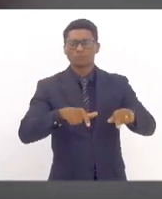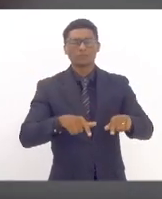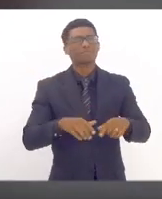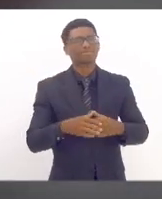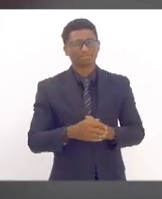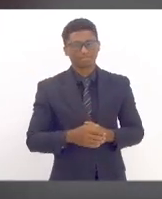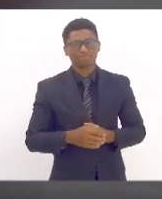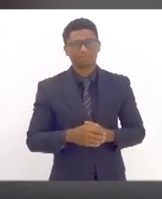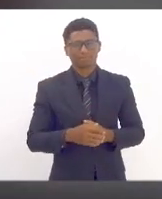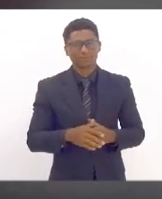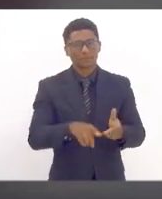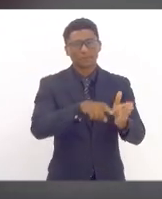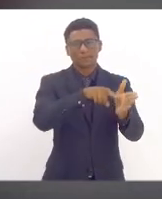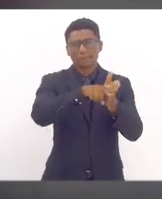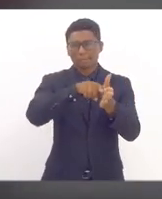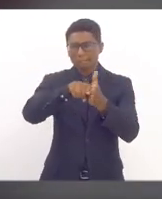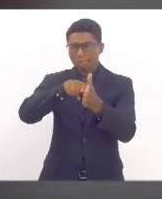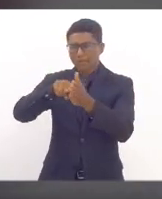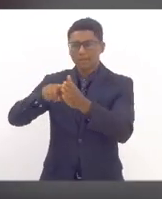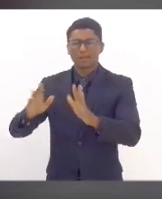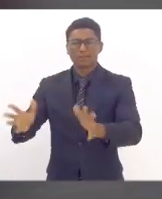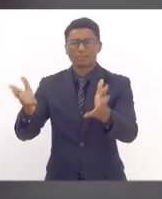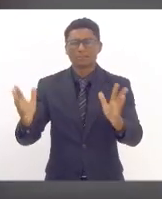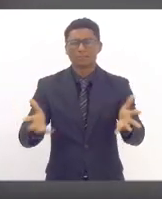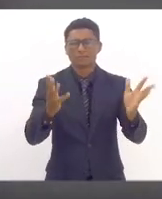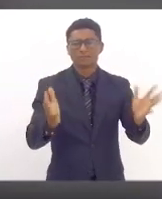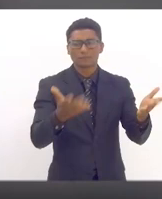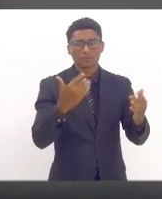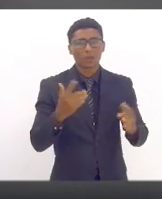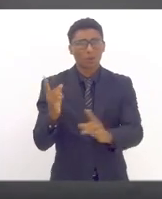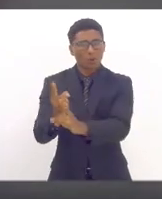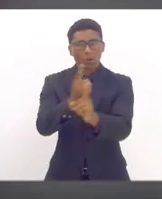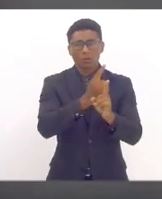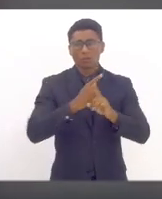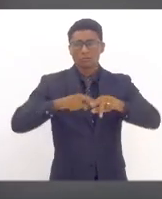ponta pesquisa estimula descobre